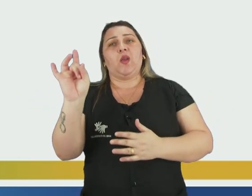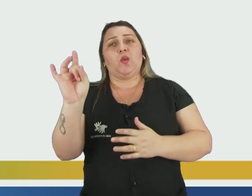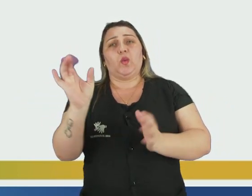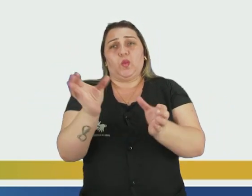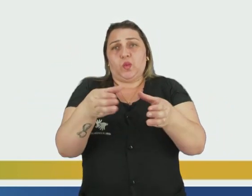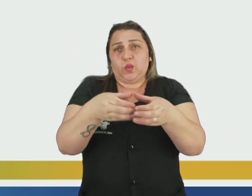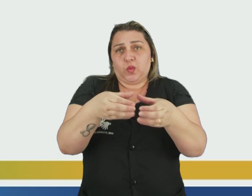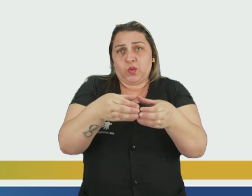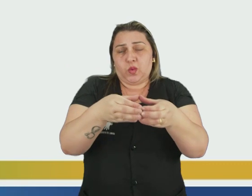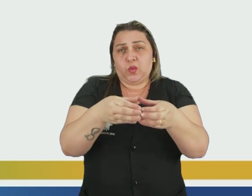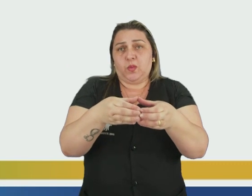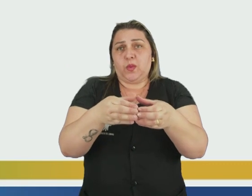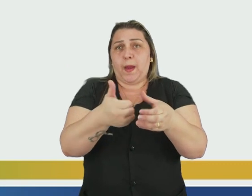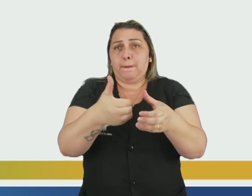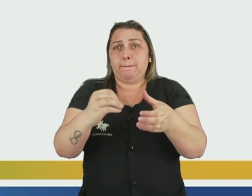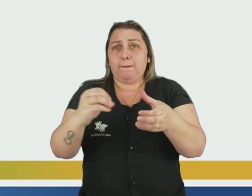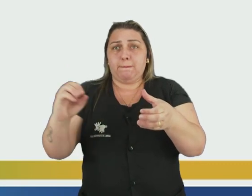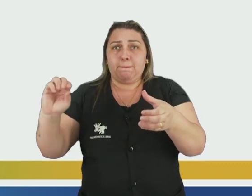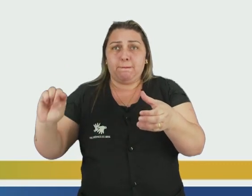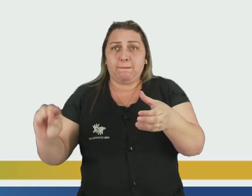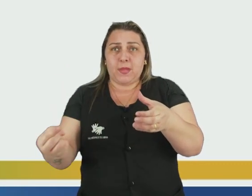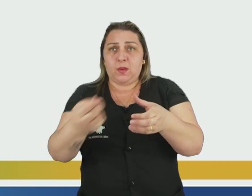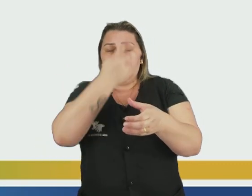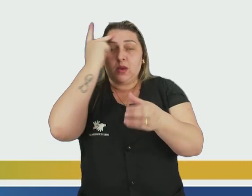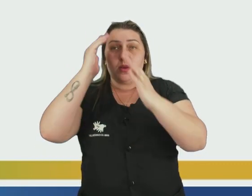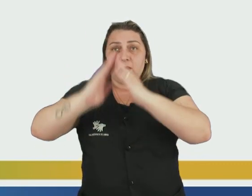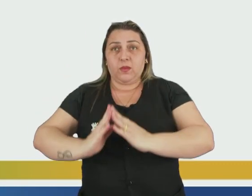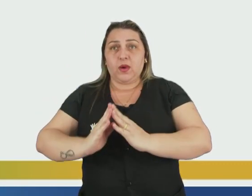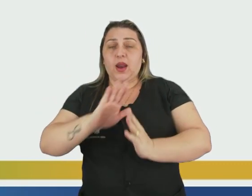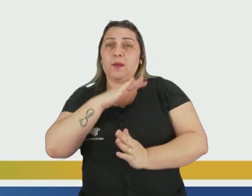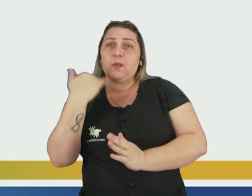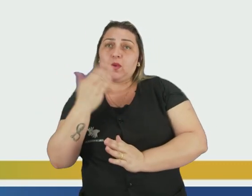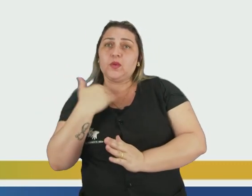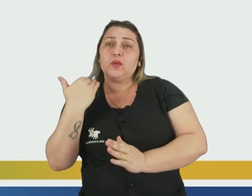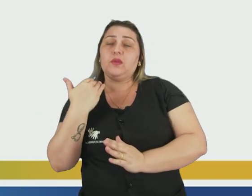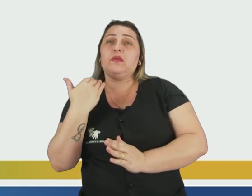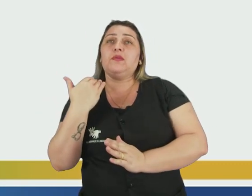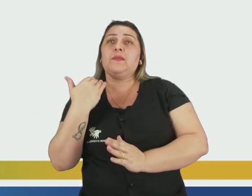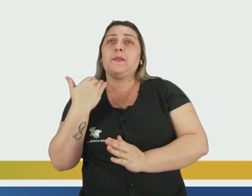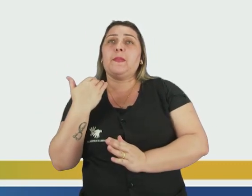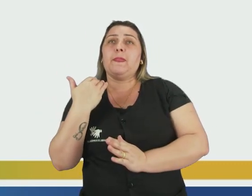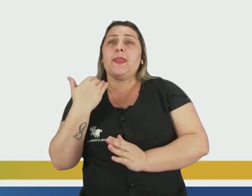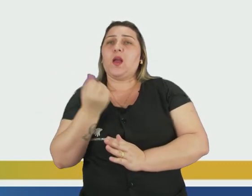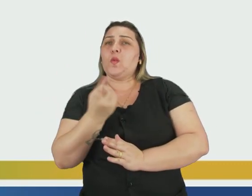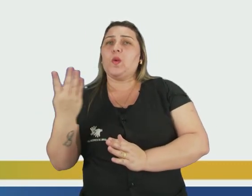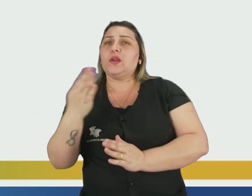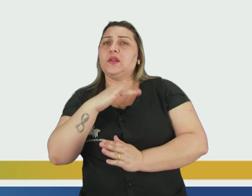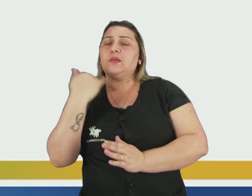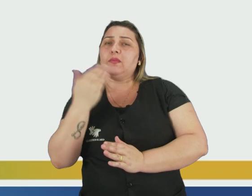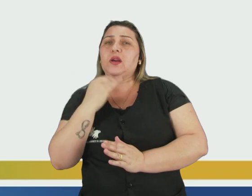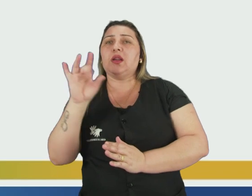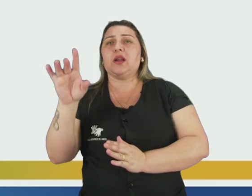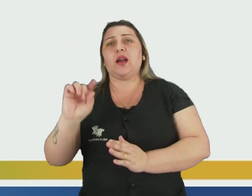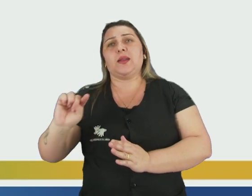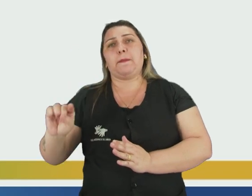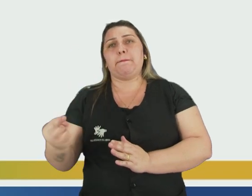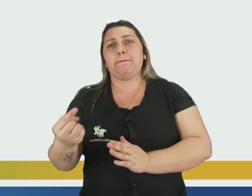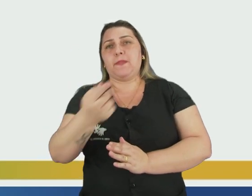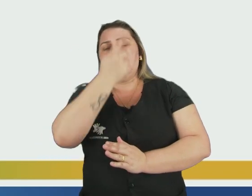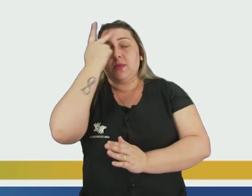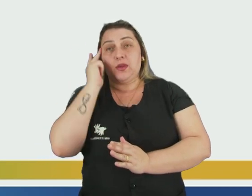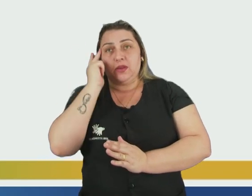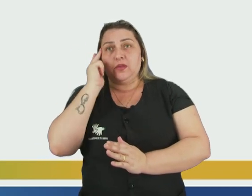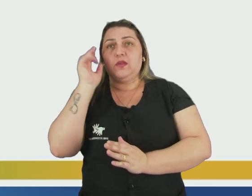grupo a cada 1.000 habitantes. E a taxa de mortalidade é o óbito, né, a quantidade de óbitos a cada 1.000 habitantes